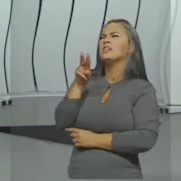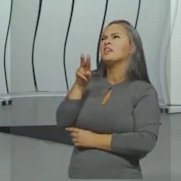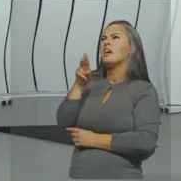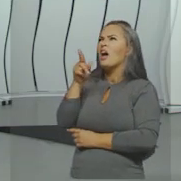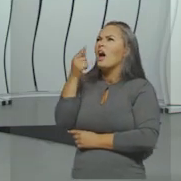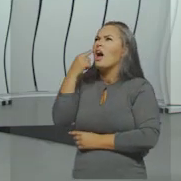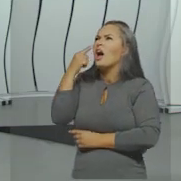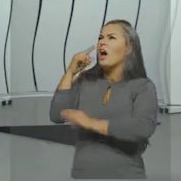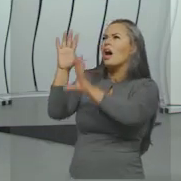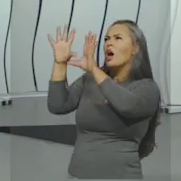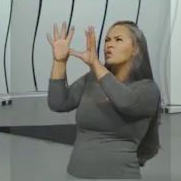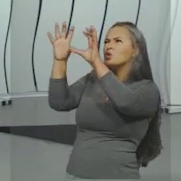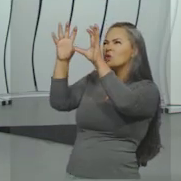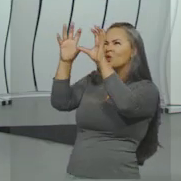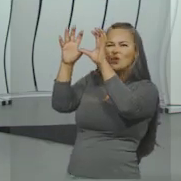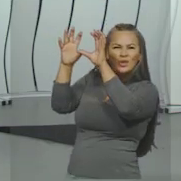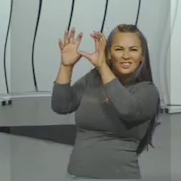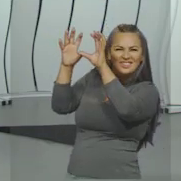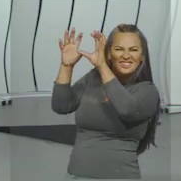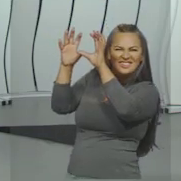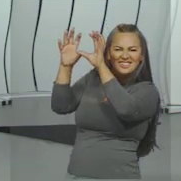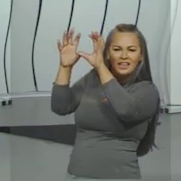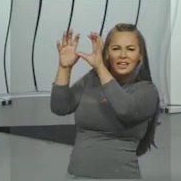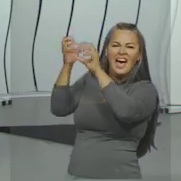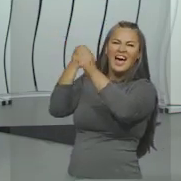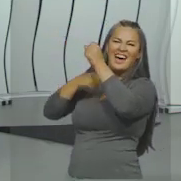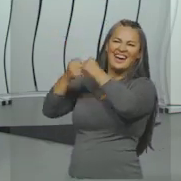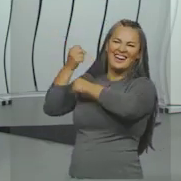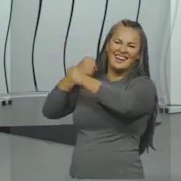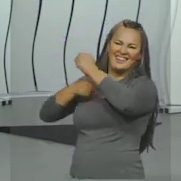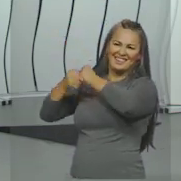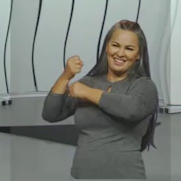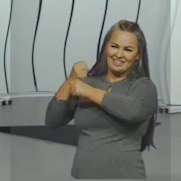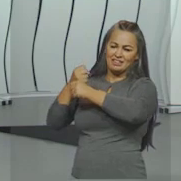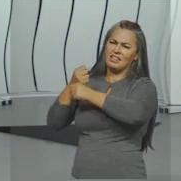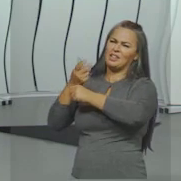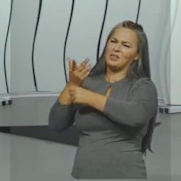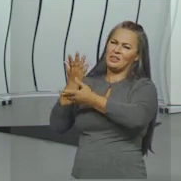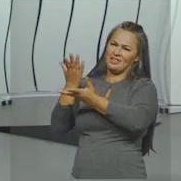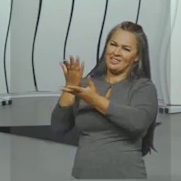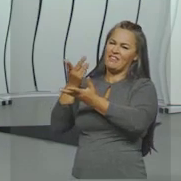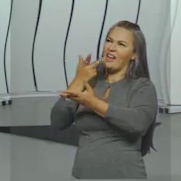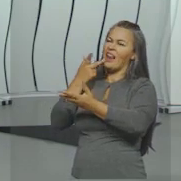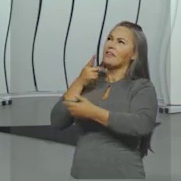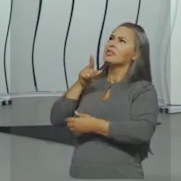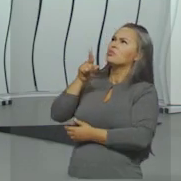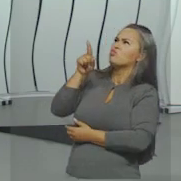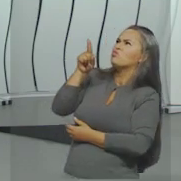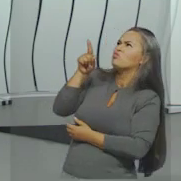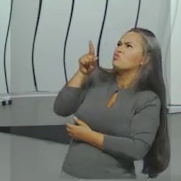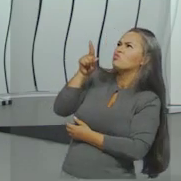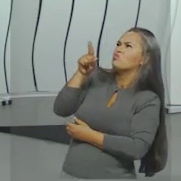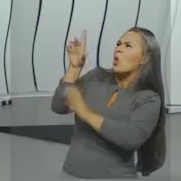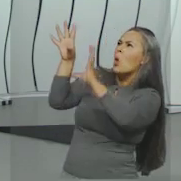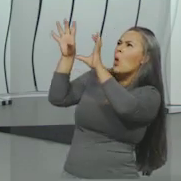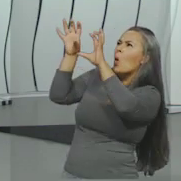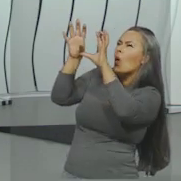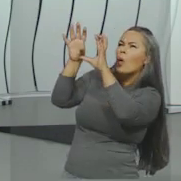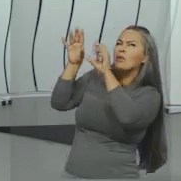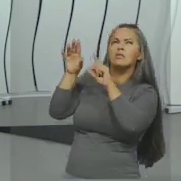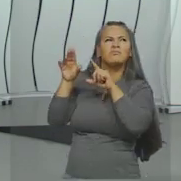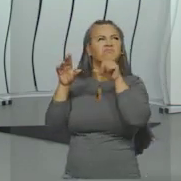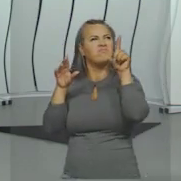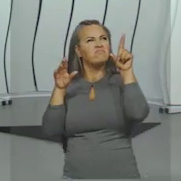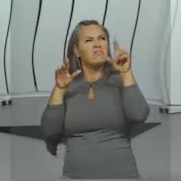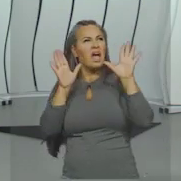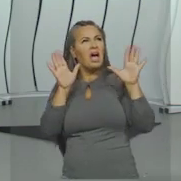vendo a nuvem chegando. O pessoal antigo é muito bom para prever o tempo, né? Olha assim, olha, hoje vai chover. Está vendo os urubus ali?